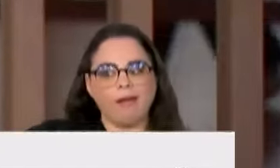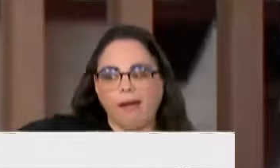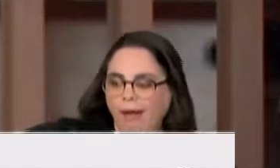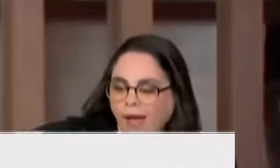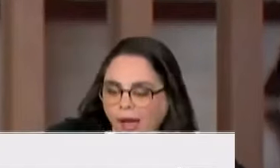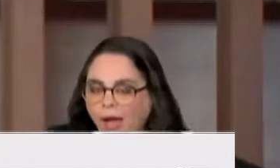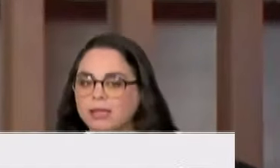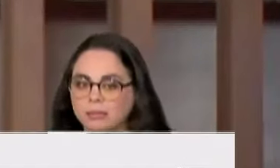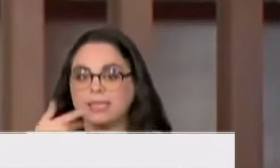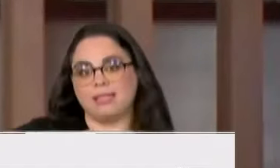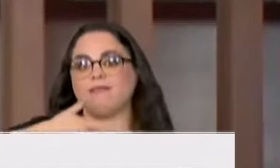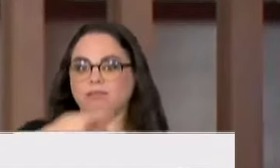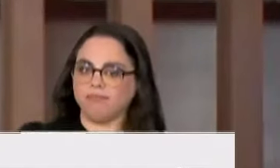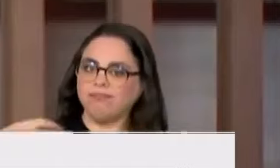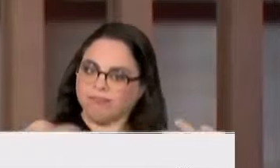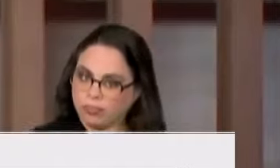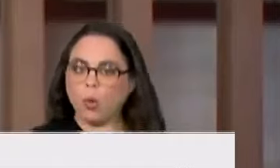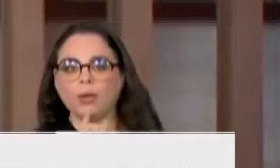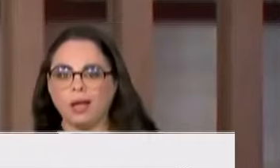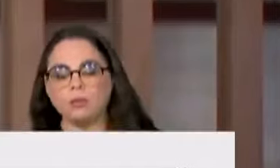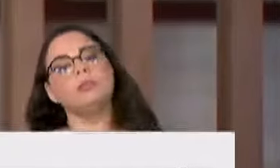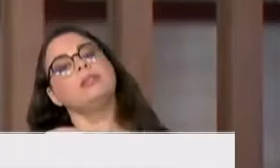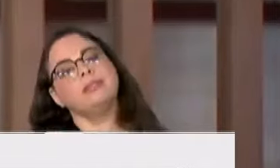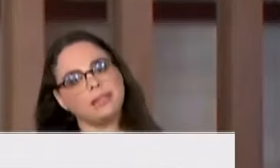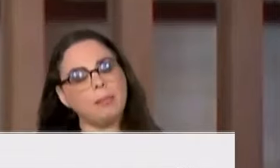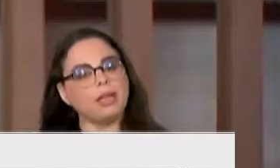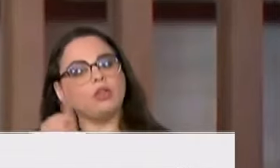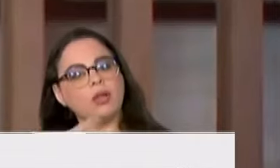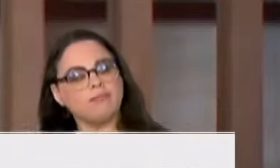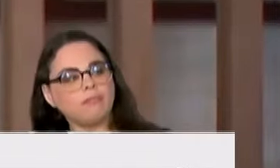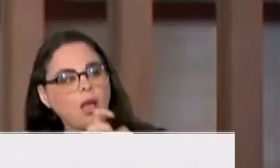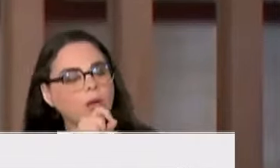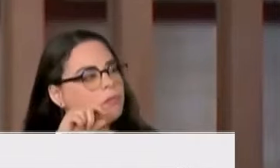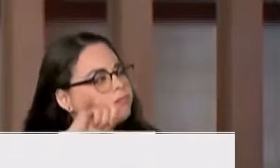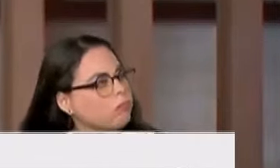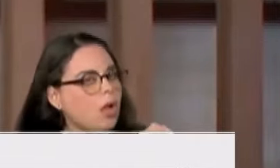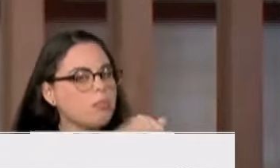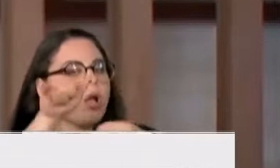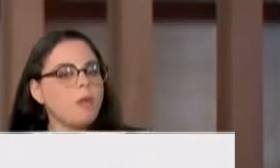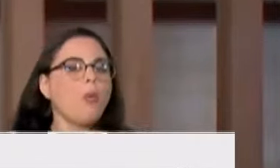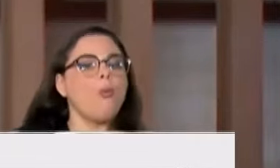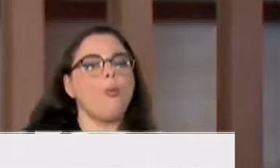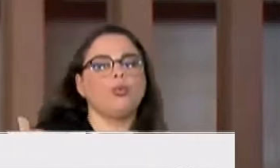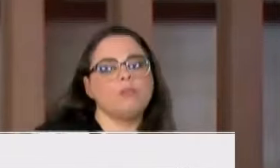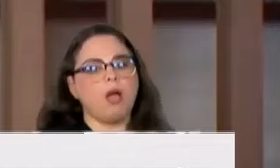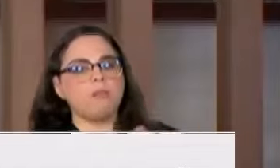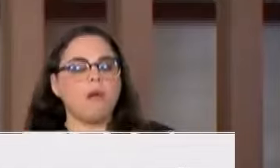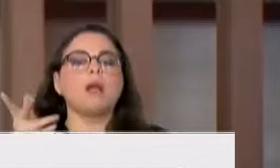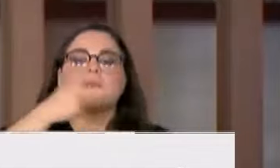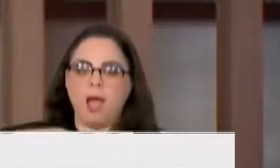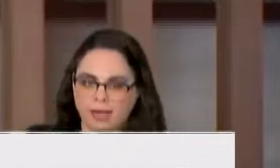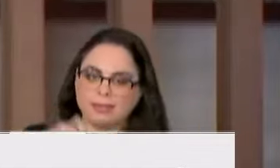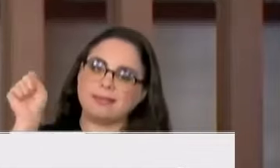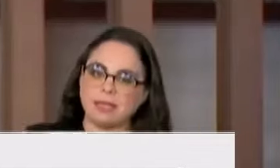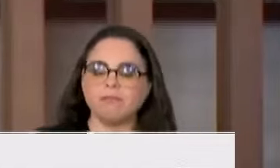têm que ser reconfirmadas. E evidentemente já examinamos alternativas por outros países, temos que